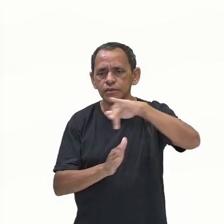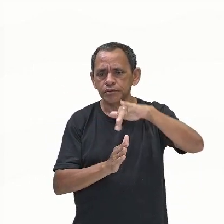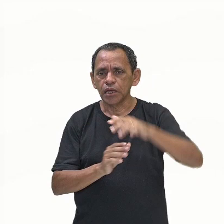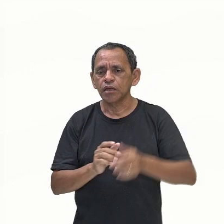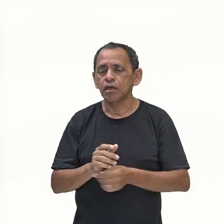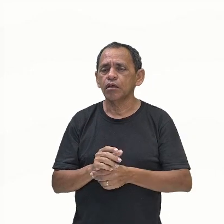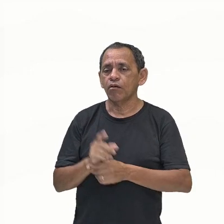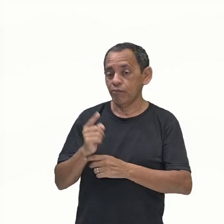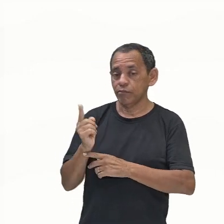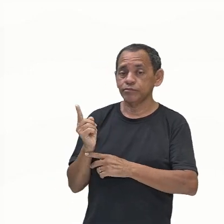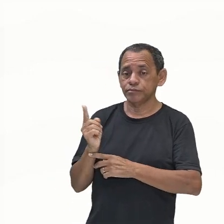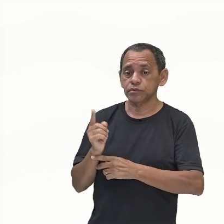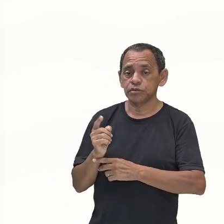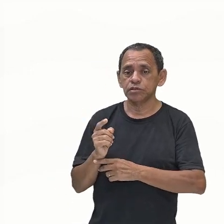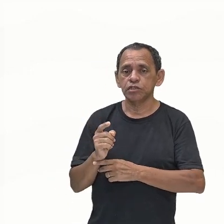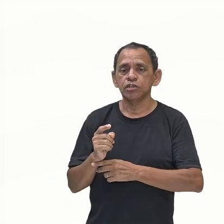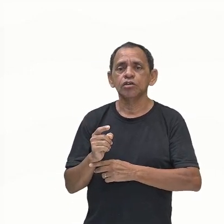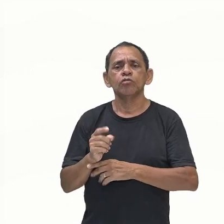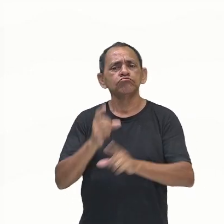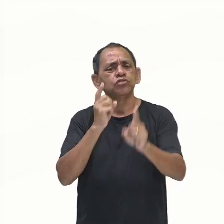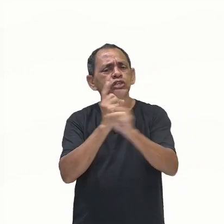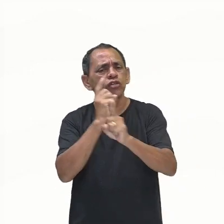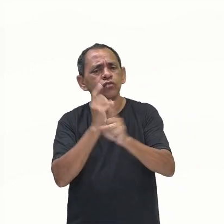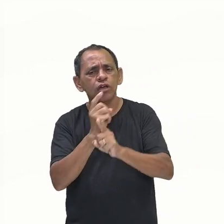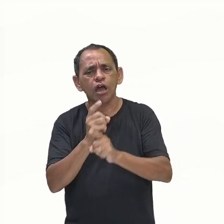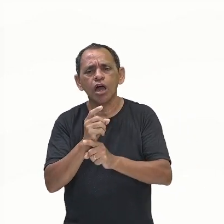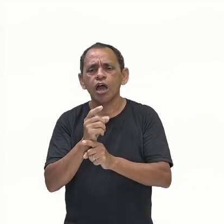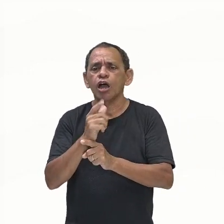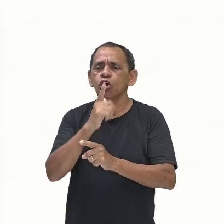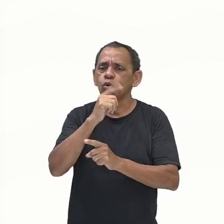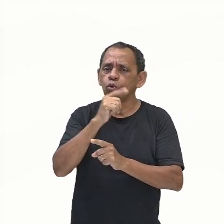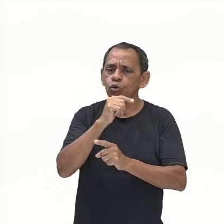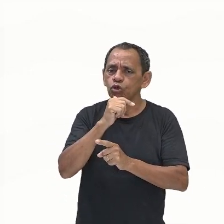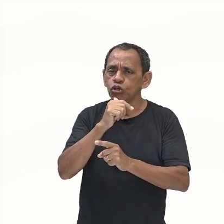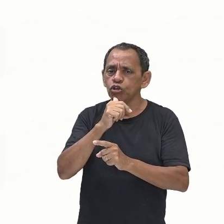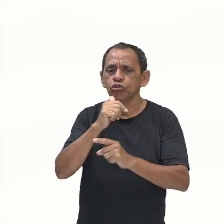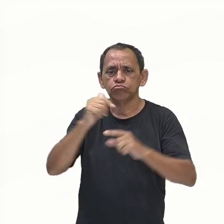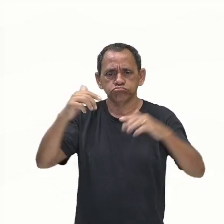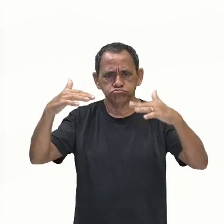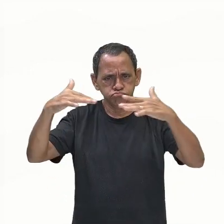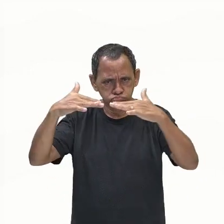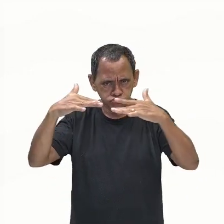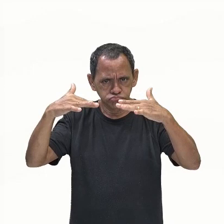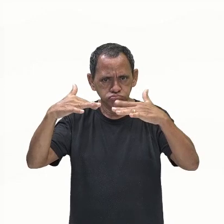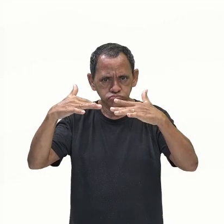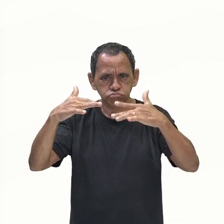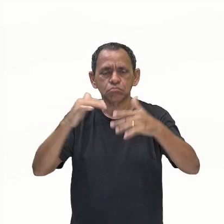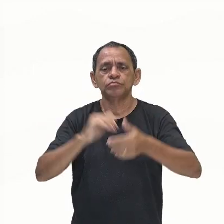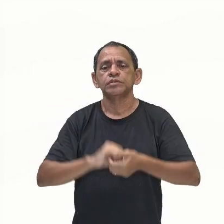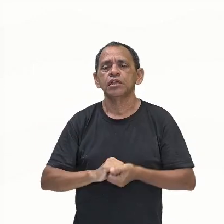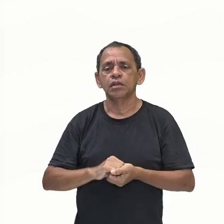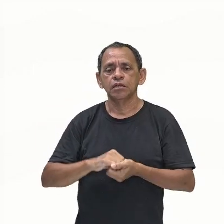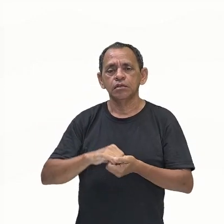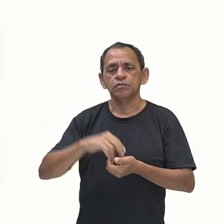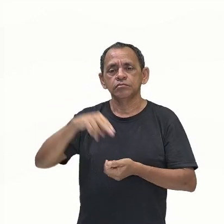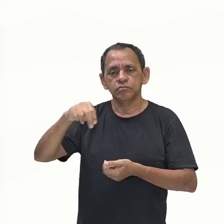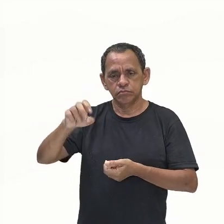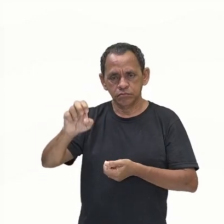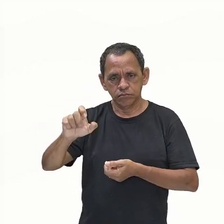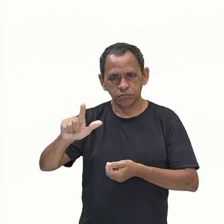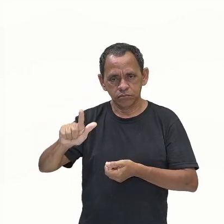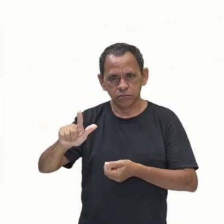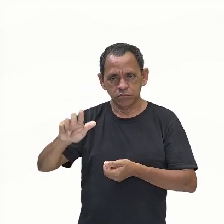consegue identificar o Rio Negro, aqui a gente consegue identificar os Solimões, aqui nós temos o encontro das águas,